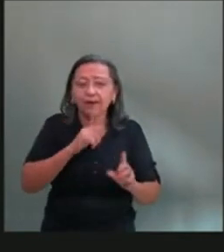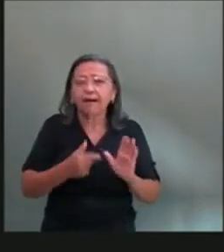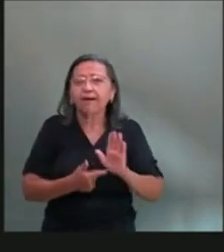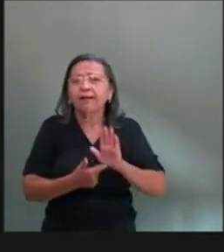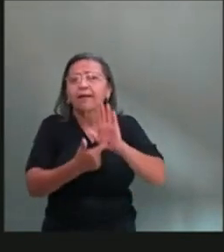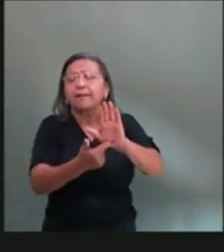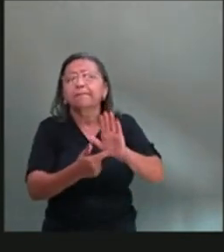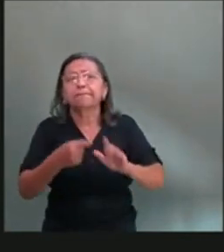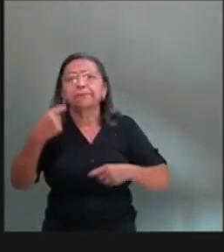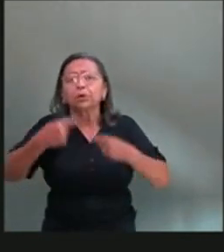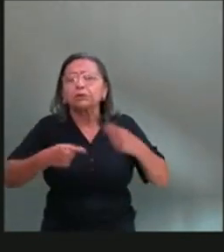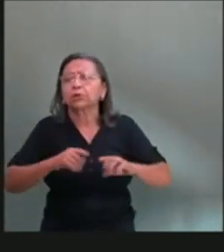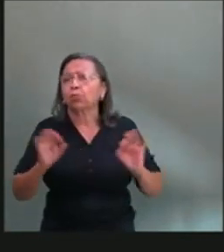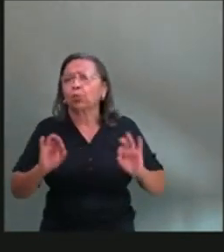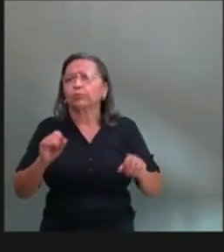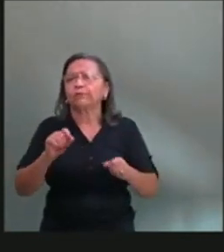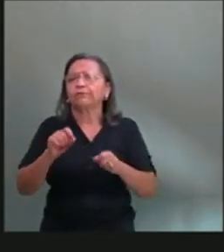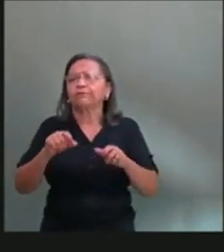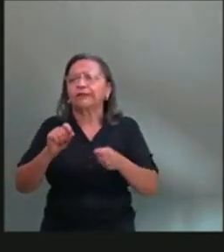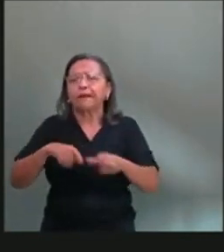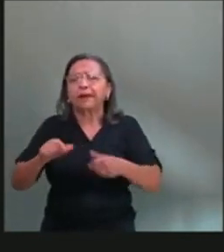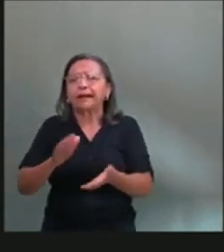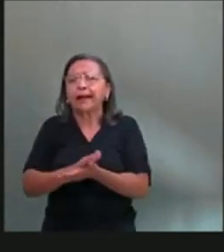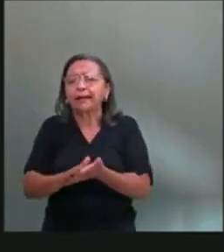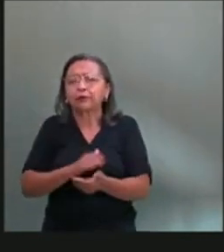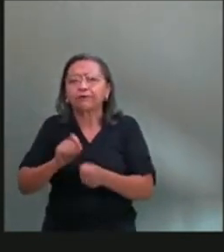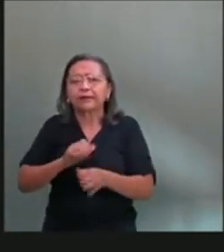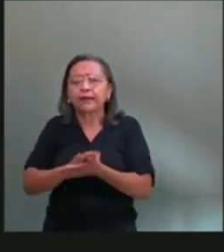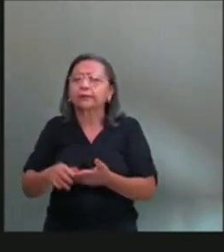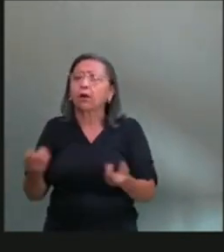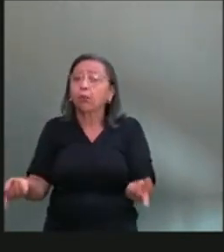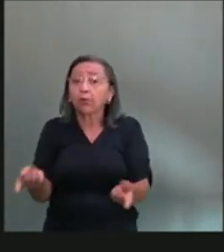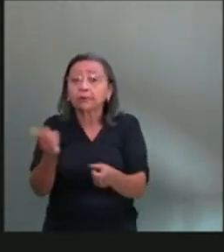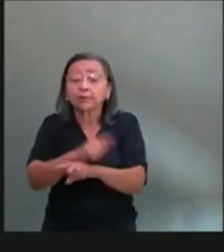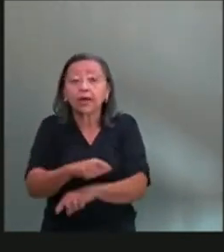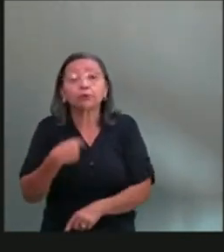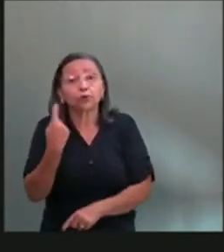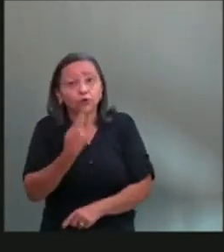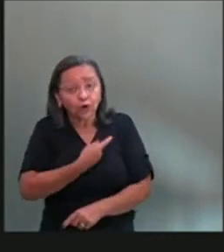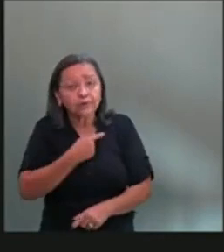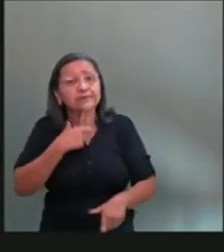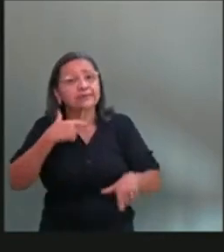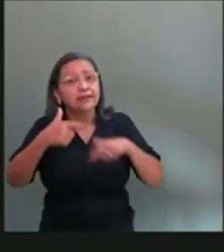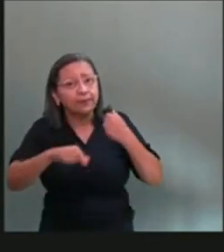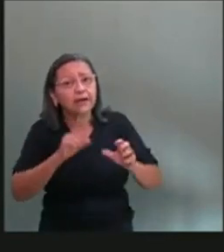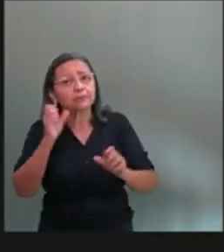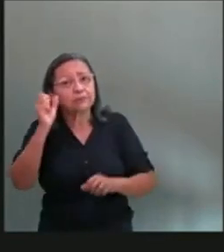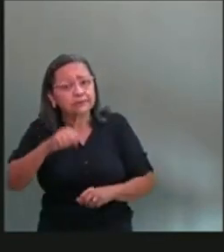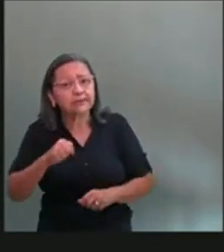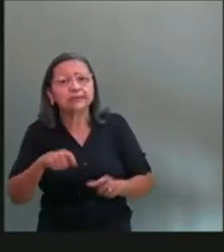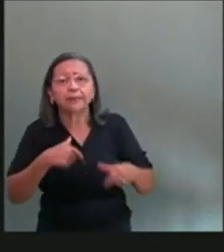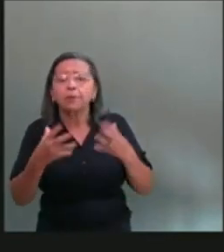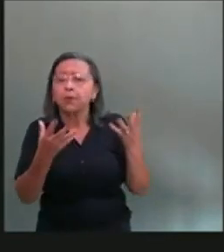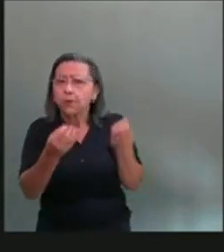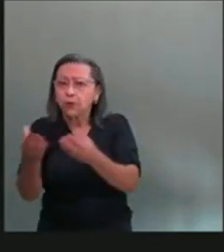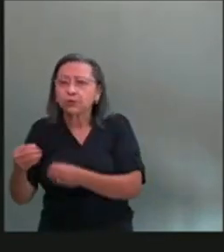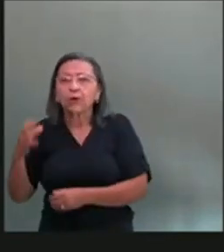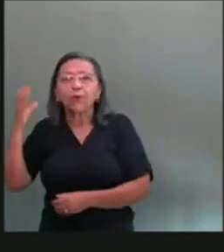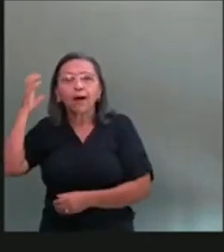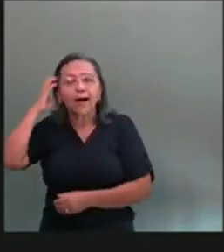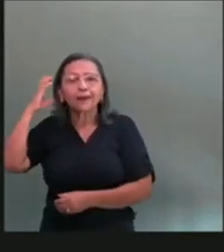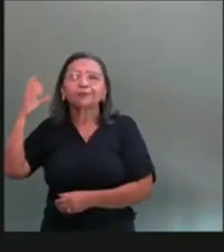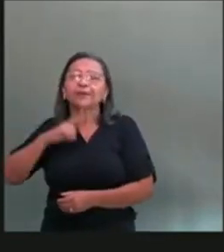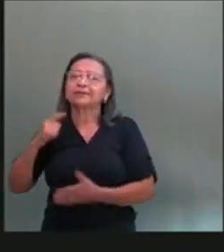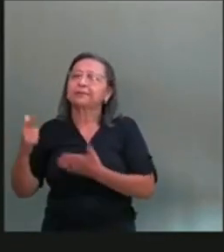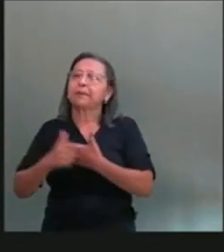representação política não trabalha, não é? Ao contrário, a gente trabalha e trabalha muito. O rádio tem esse papel fundamental de levar essa informação. Então,